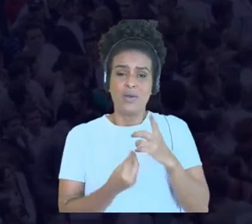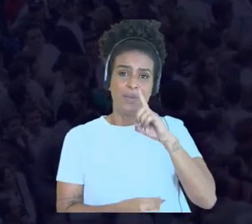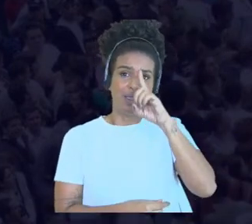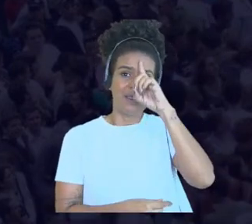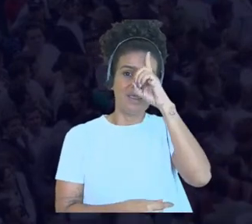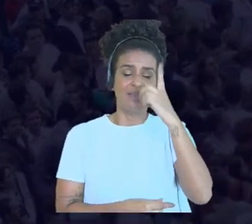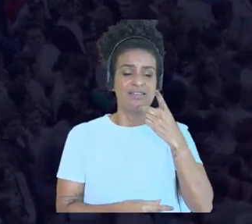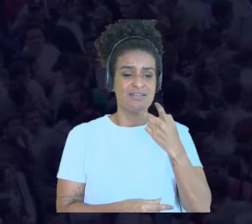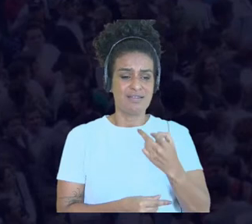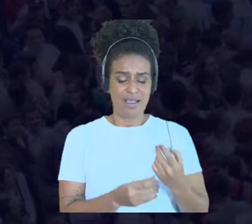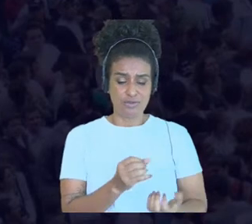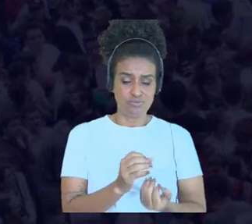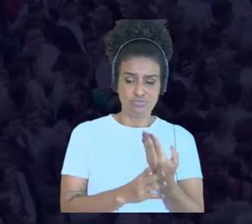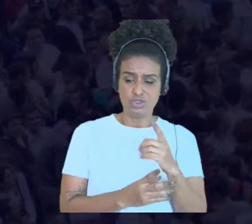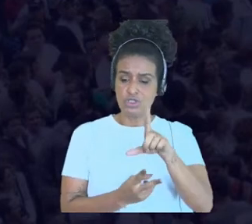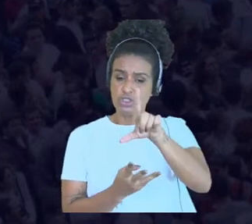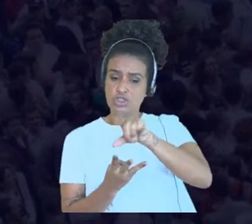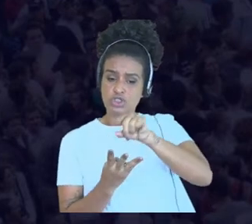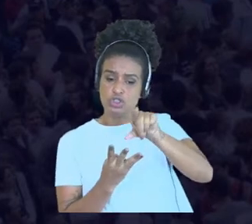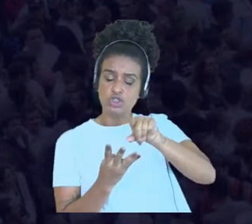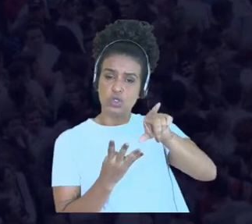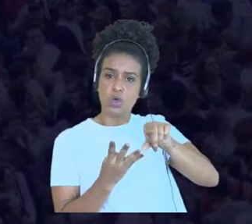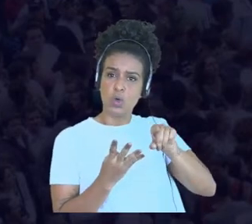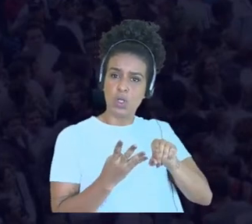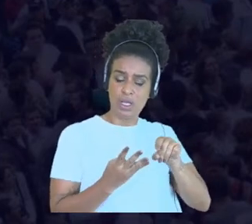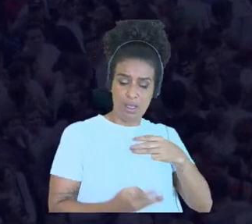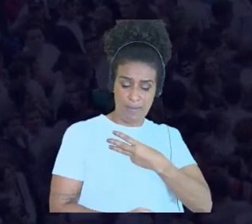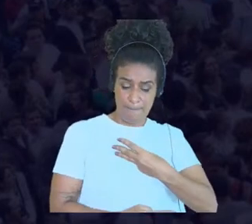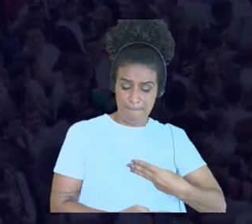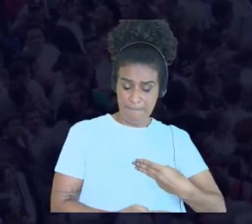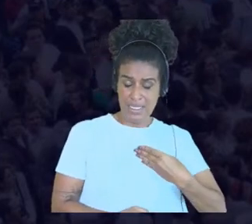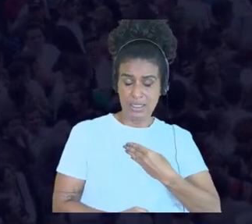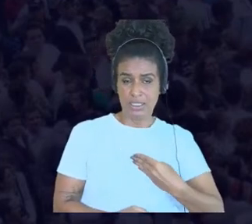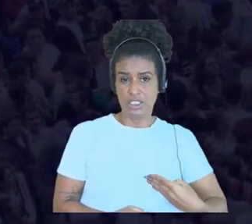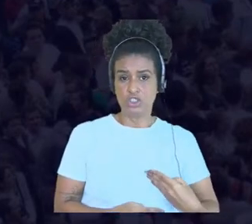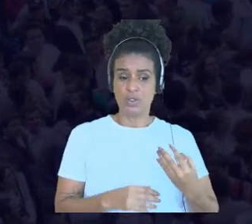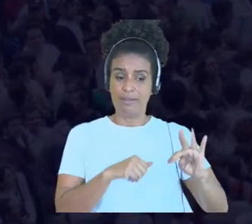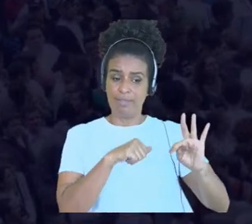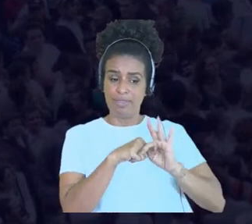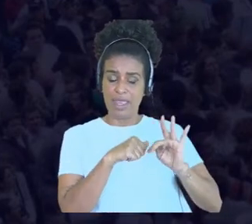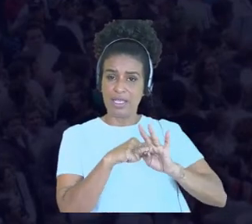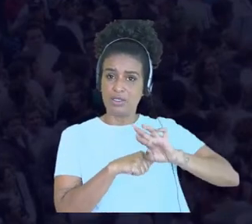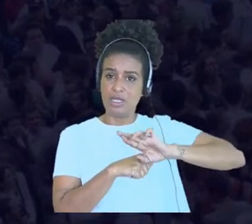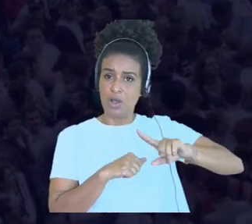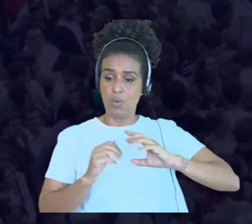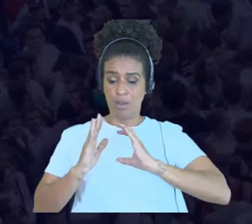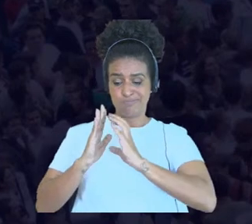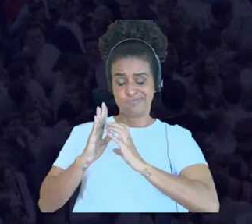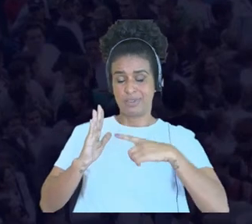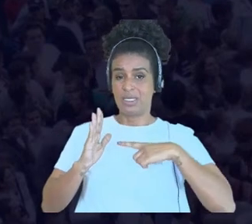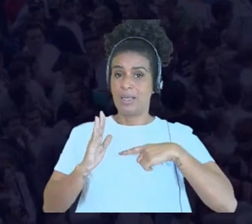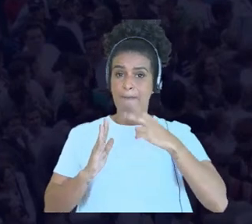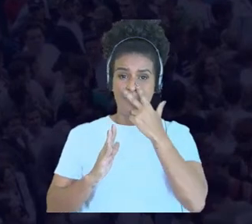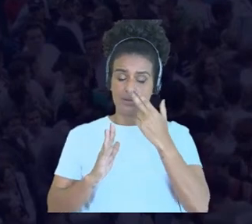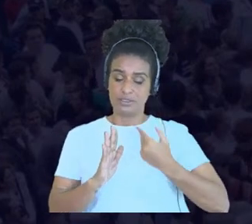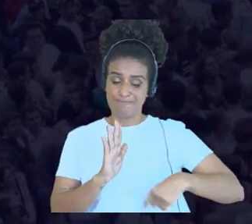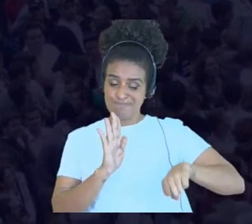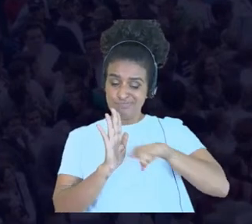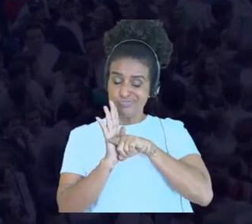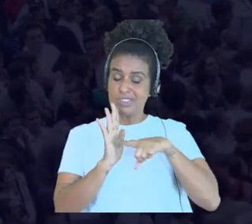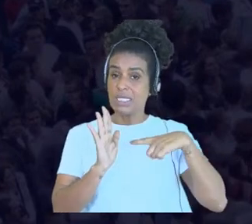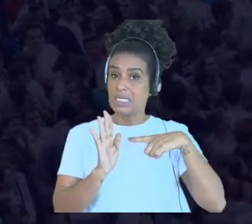escolher ministros que seriam supostamente técnicos e não políticos, ela era negativa do ponto de vista da